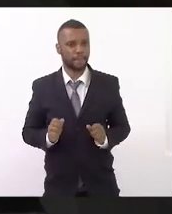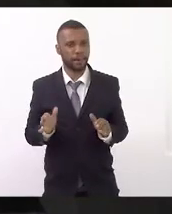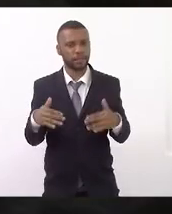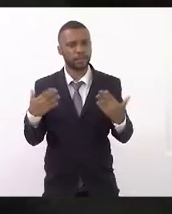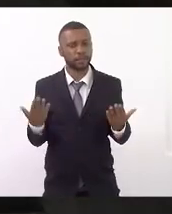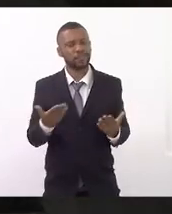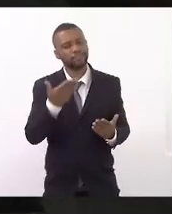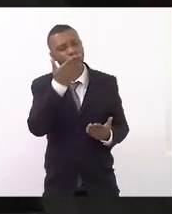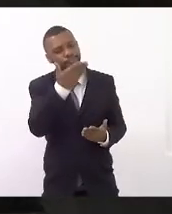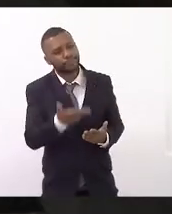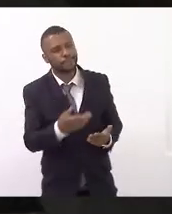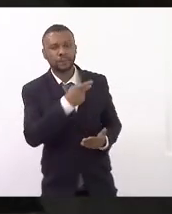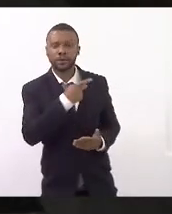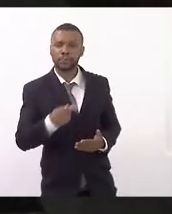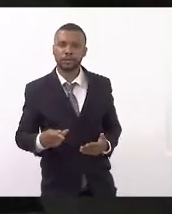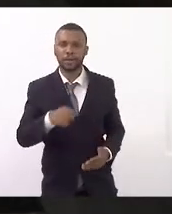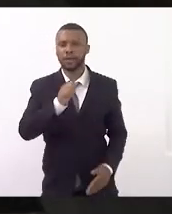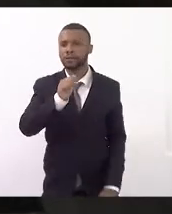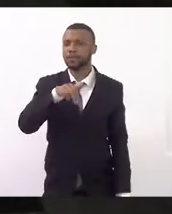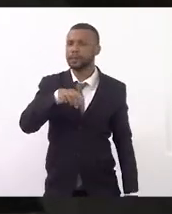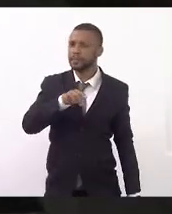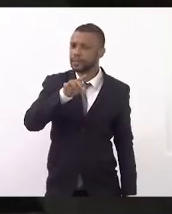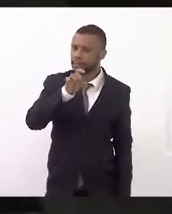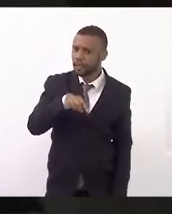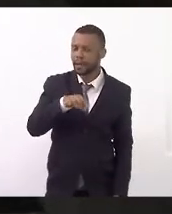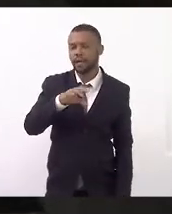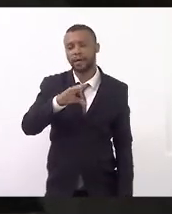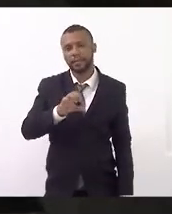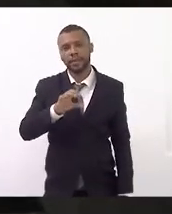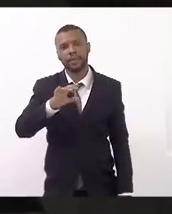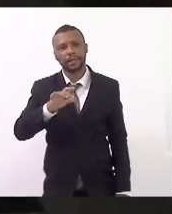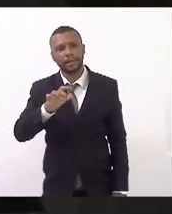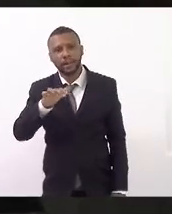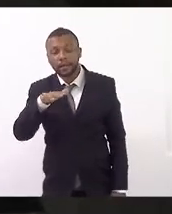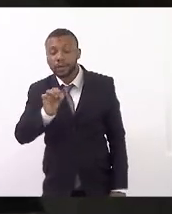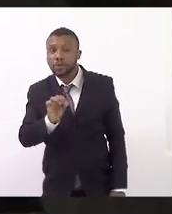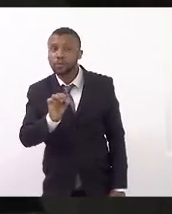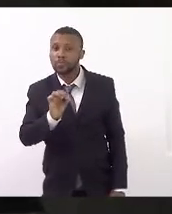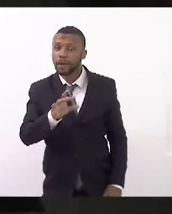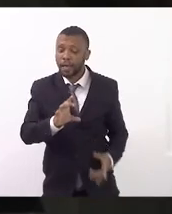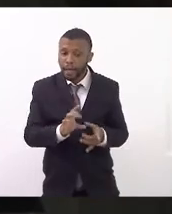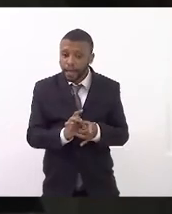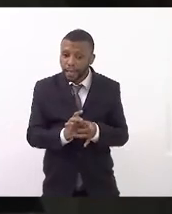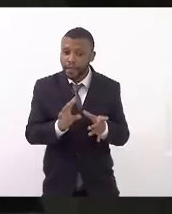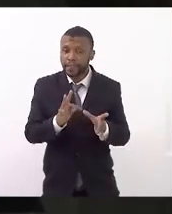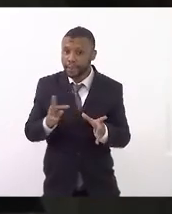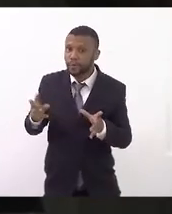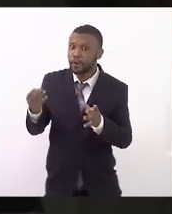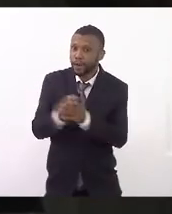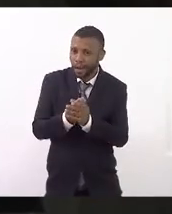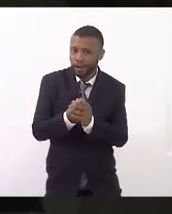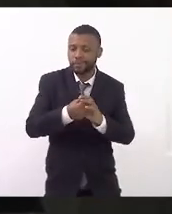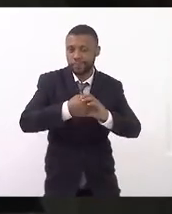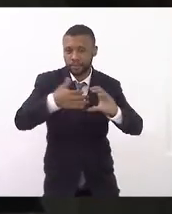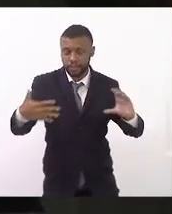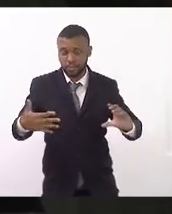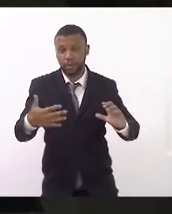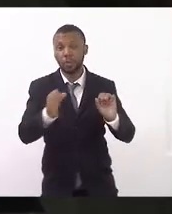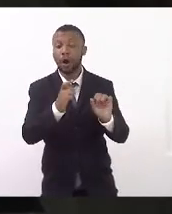André Ciliano, além de democrático, pode ganhar talvez uma alcunha de